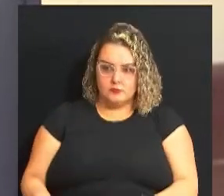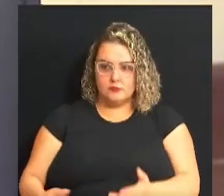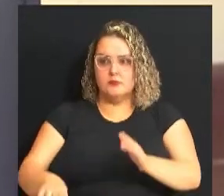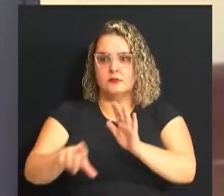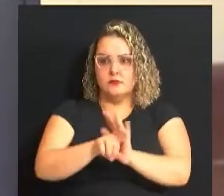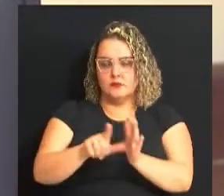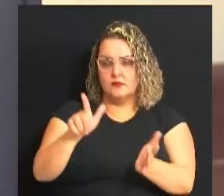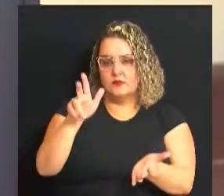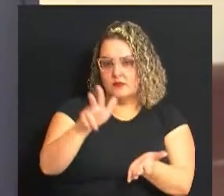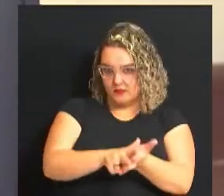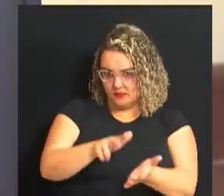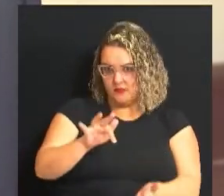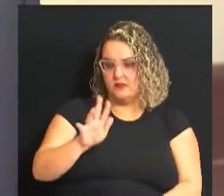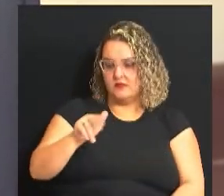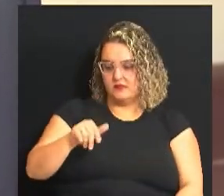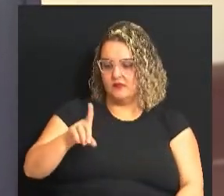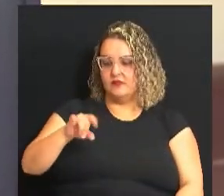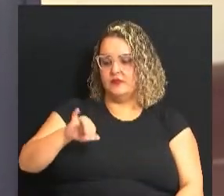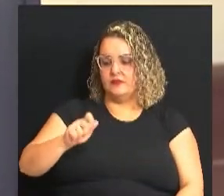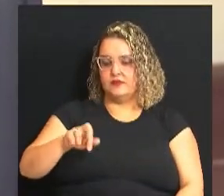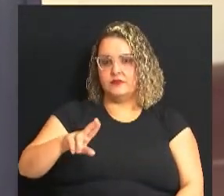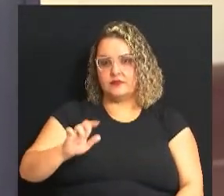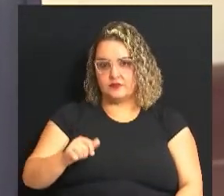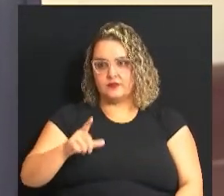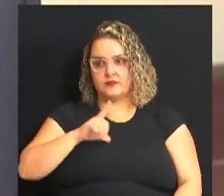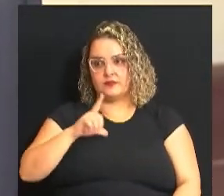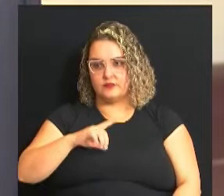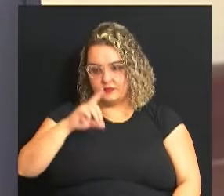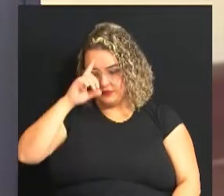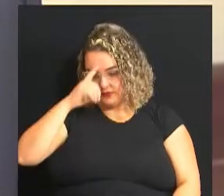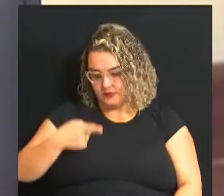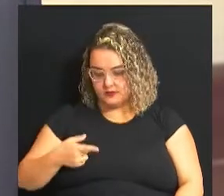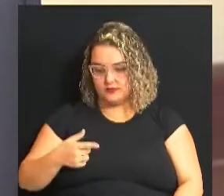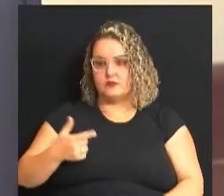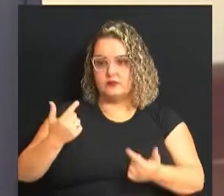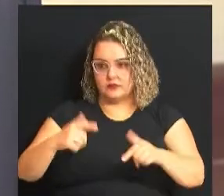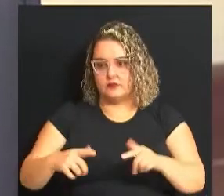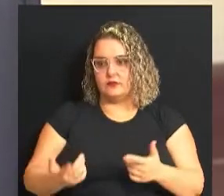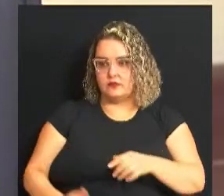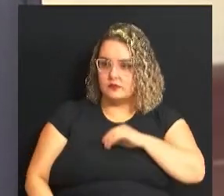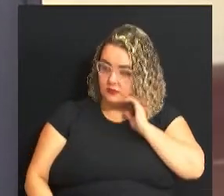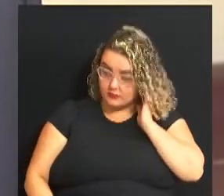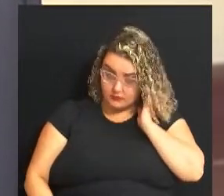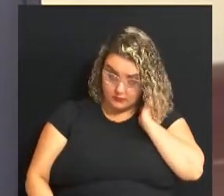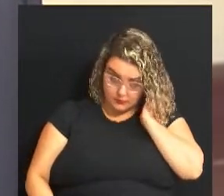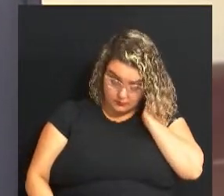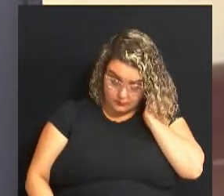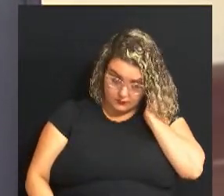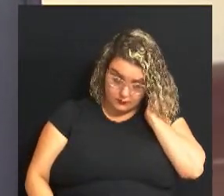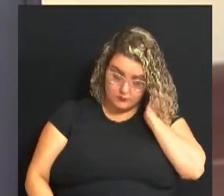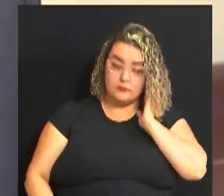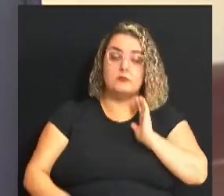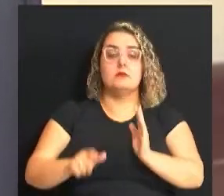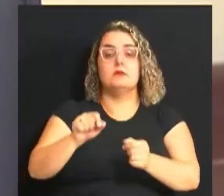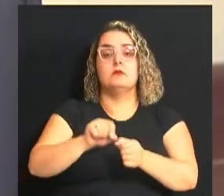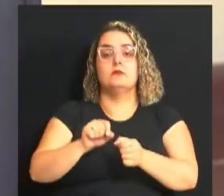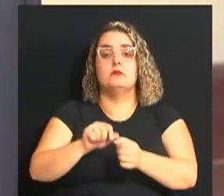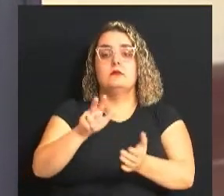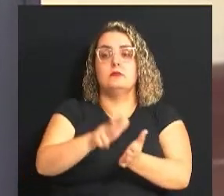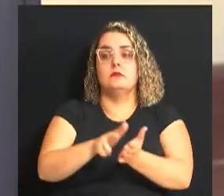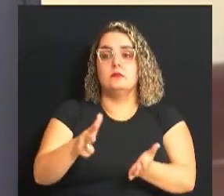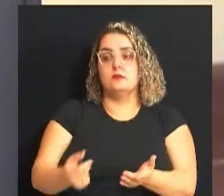fundiária. Né, possibilitando elas também terem a sua propriedade. Né, hoje, nós fizemos a regularização e algumas